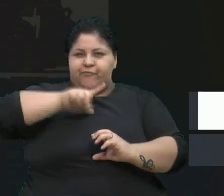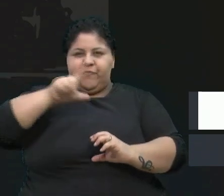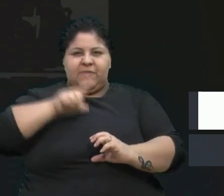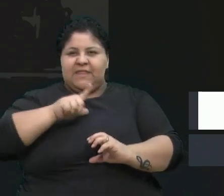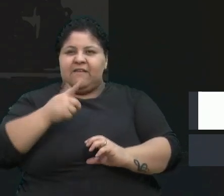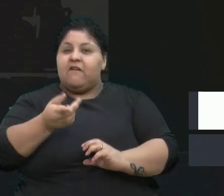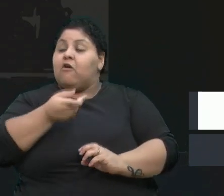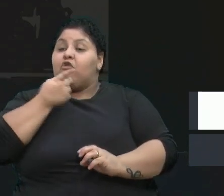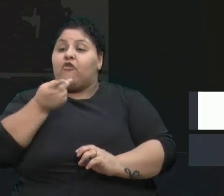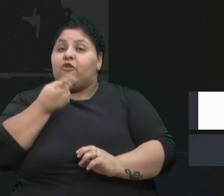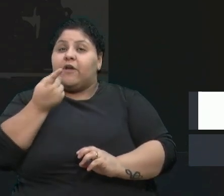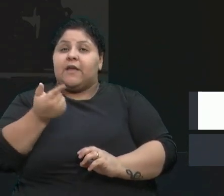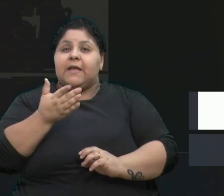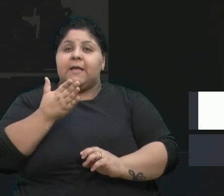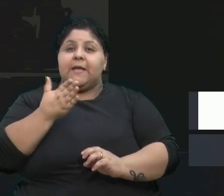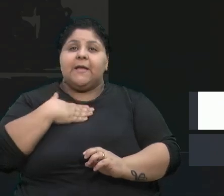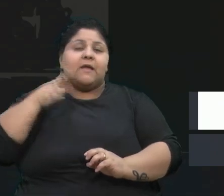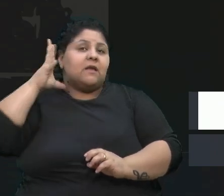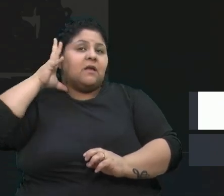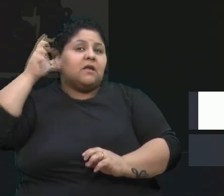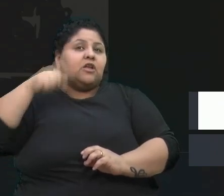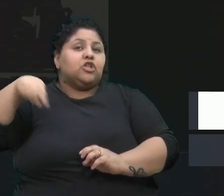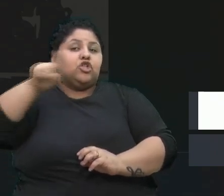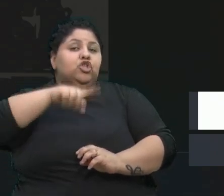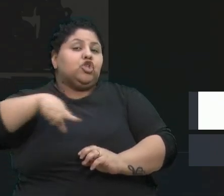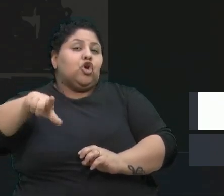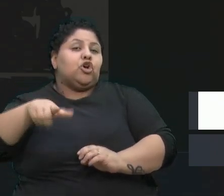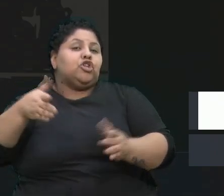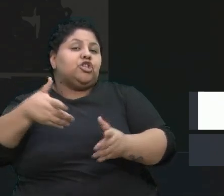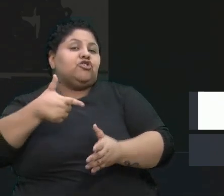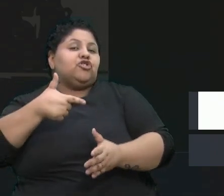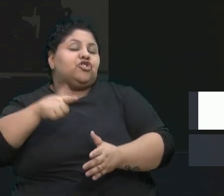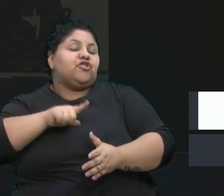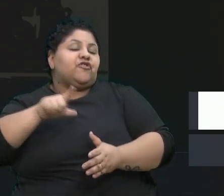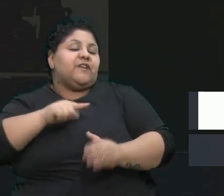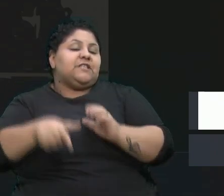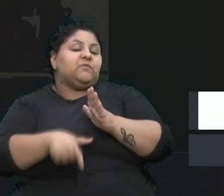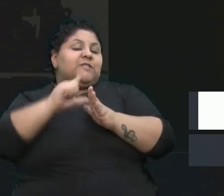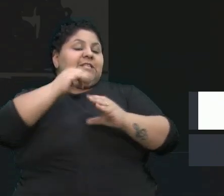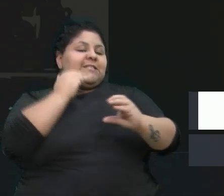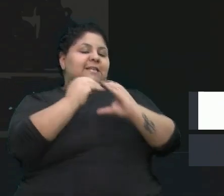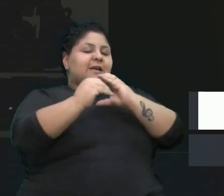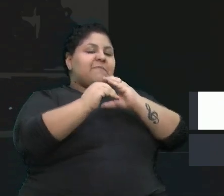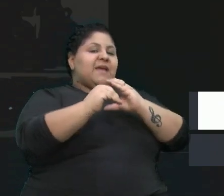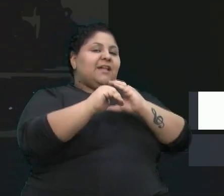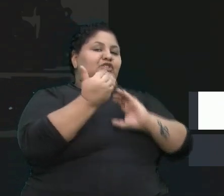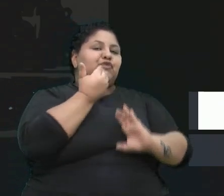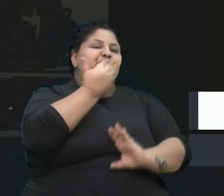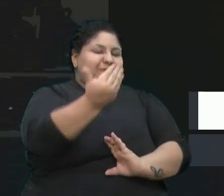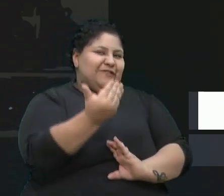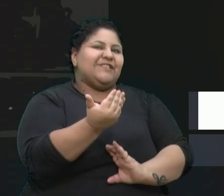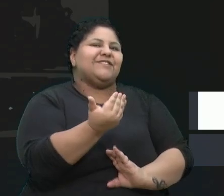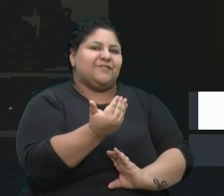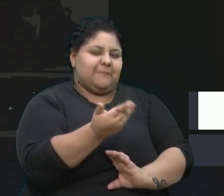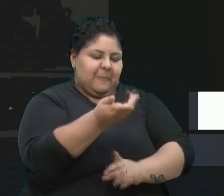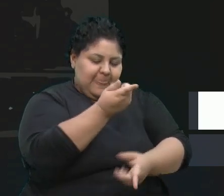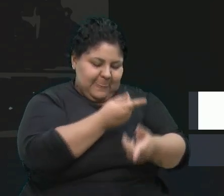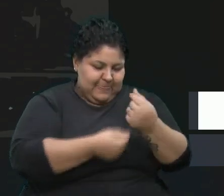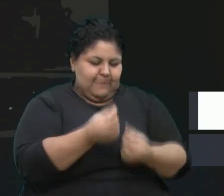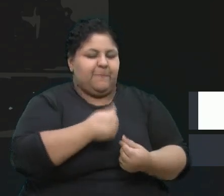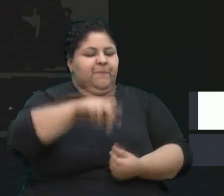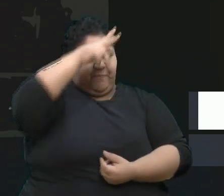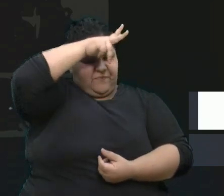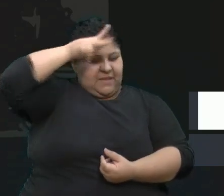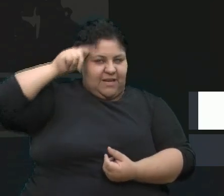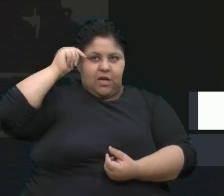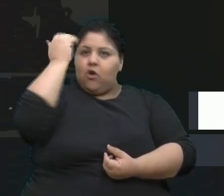tenha escutado de que nós já não tivéssemos encaminhado esses pedidos para a administração